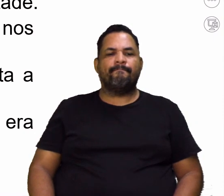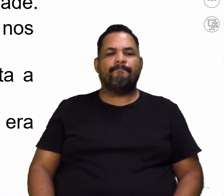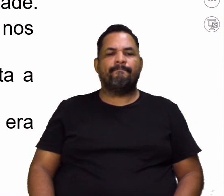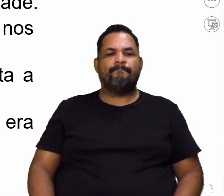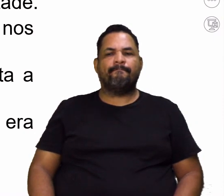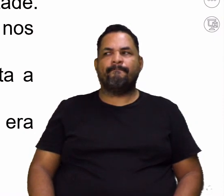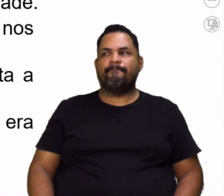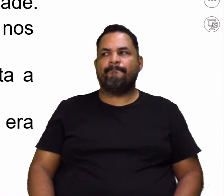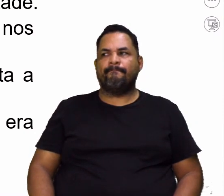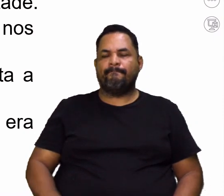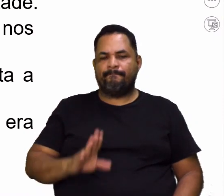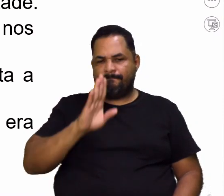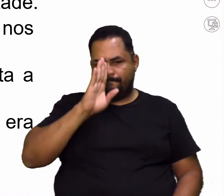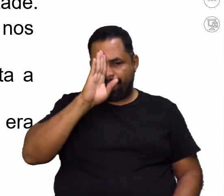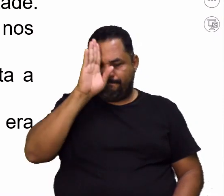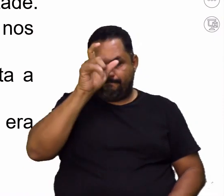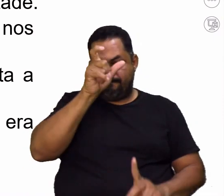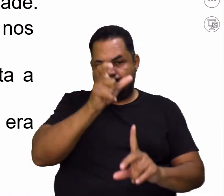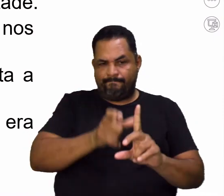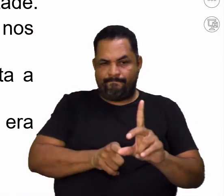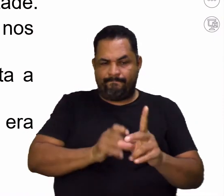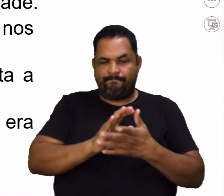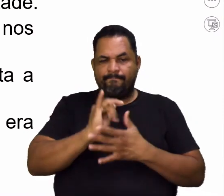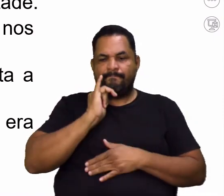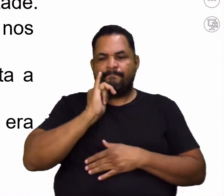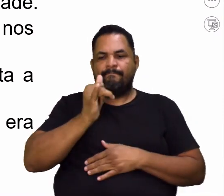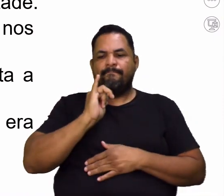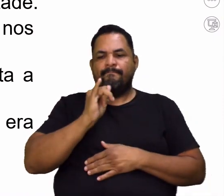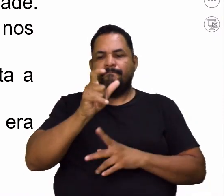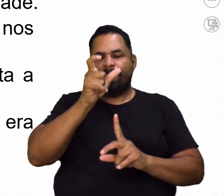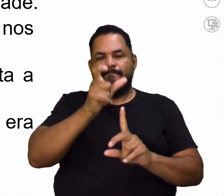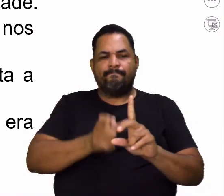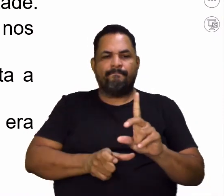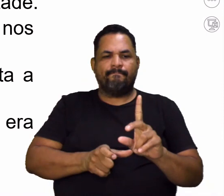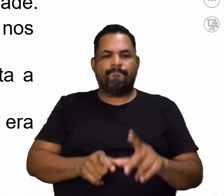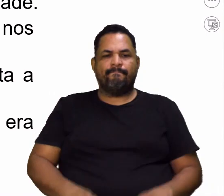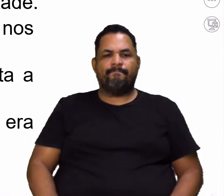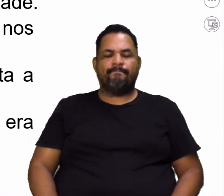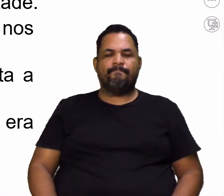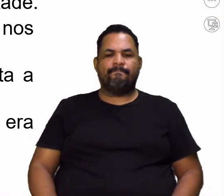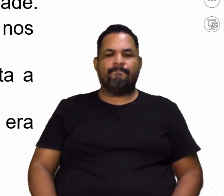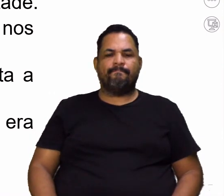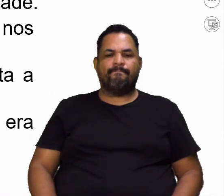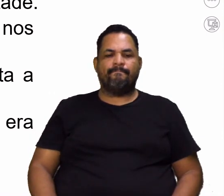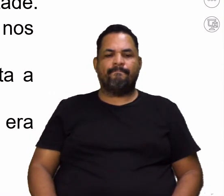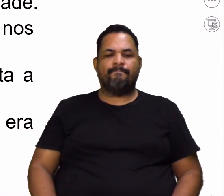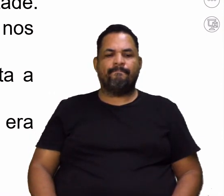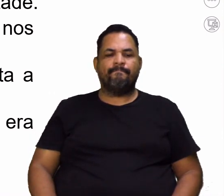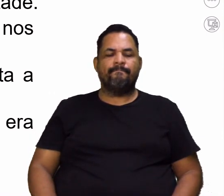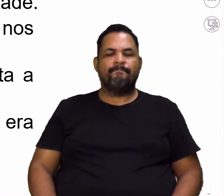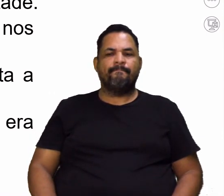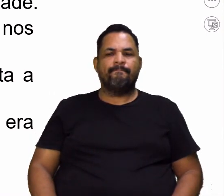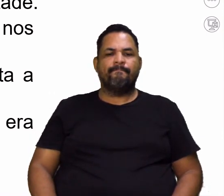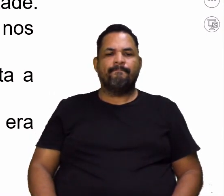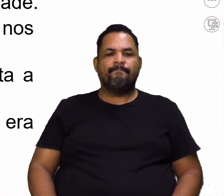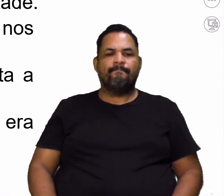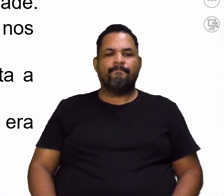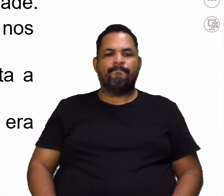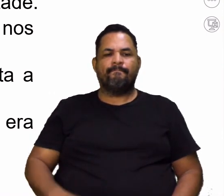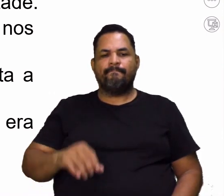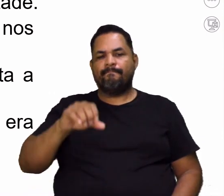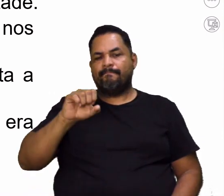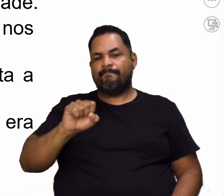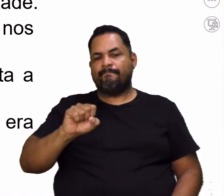personagem principal que é o narrador personagem espera só um pouquinho que eu vou tomar uma aguinha é o